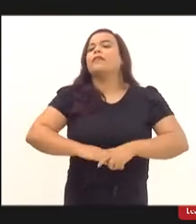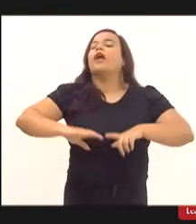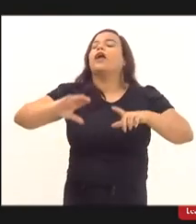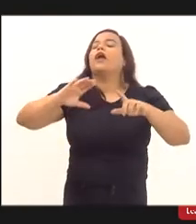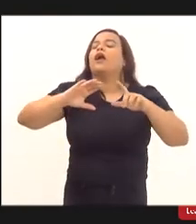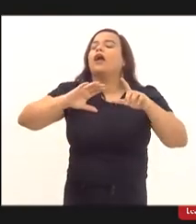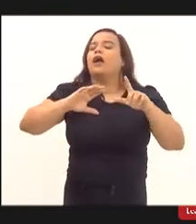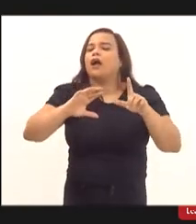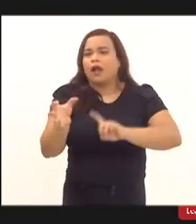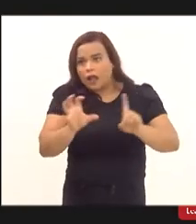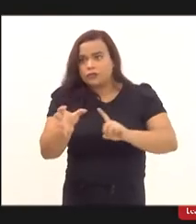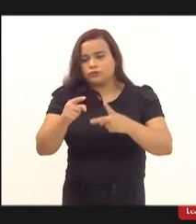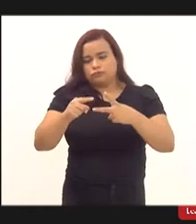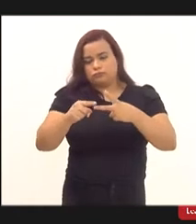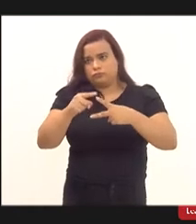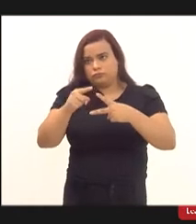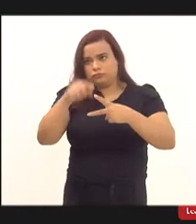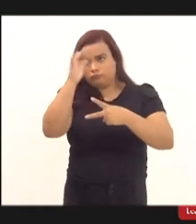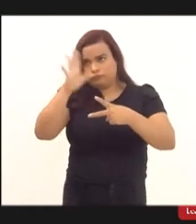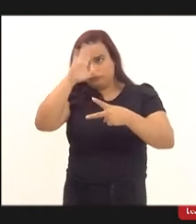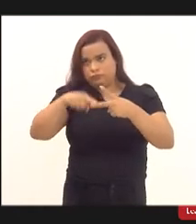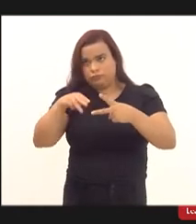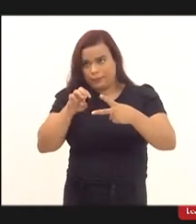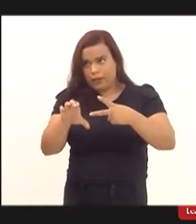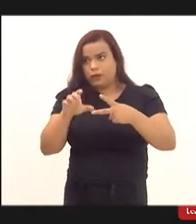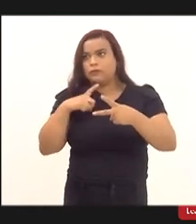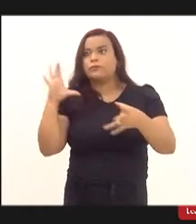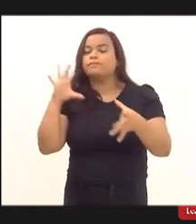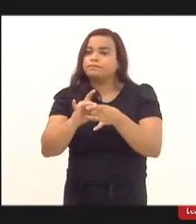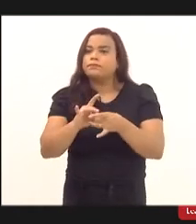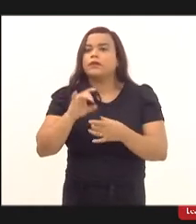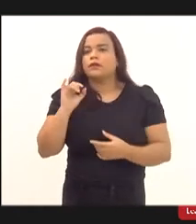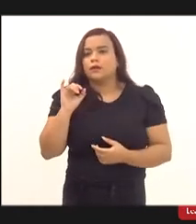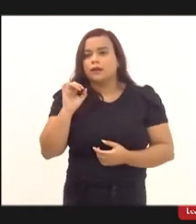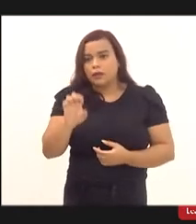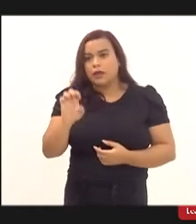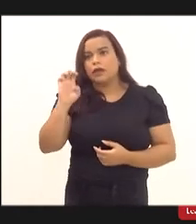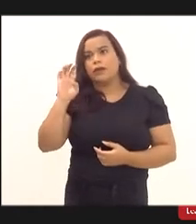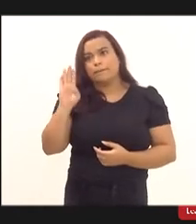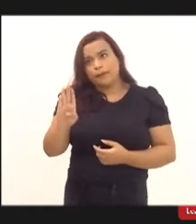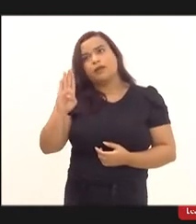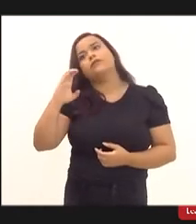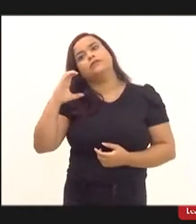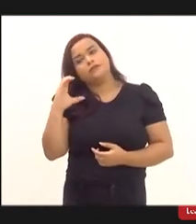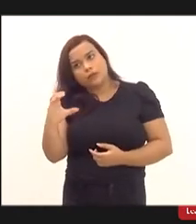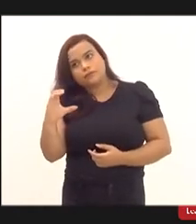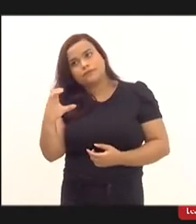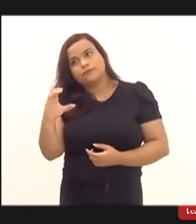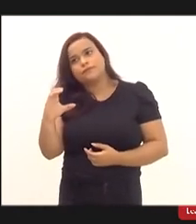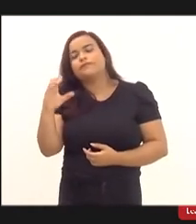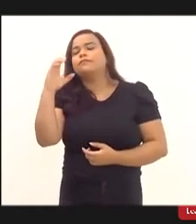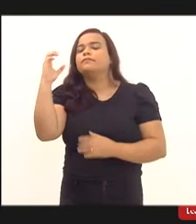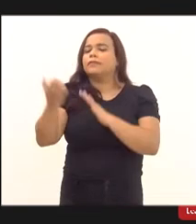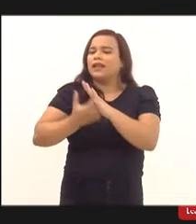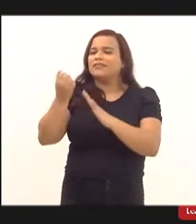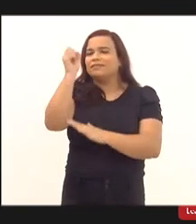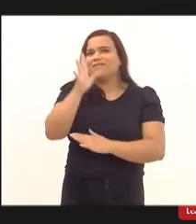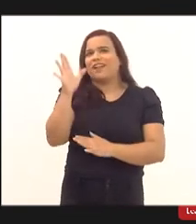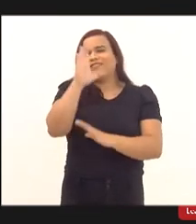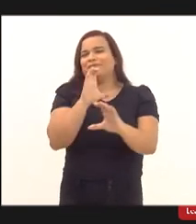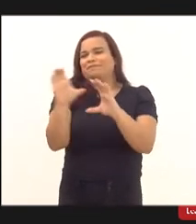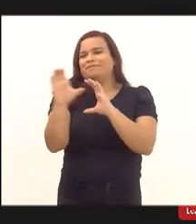rádio MEC estão integrados hoje é IBC empresa Brasil de Comunicação que foi